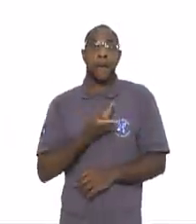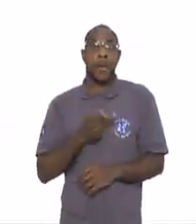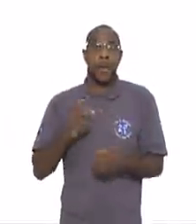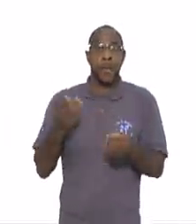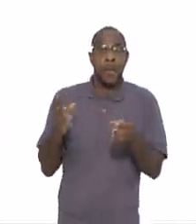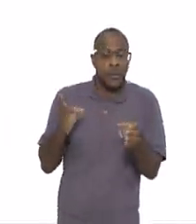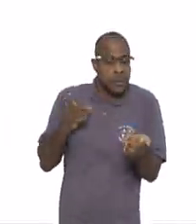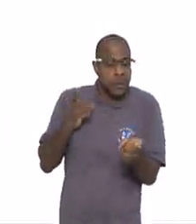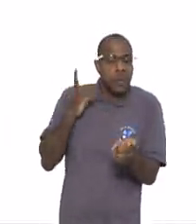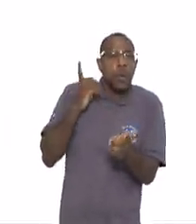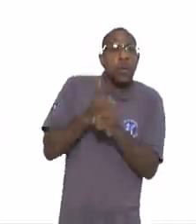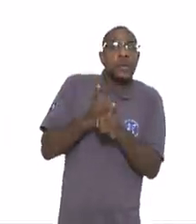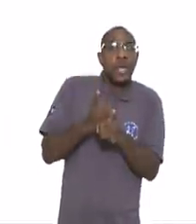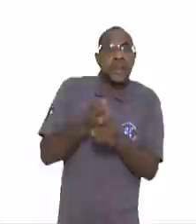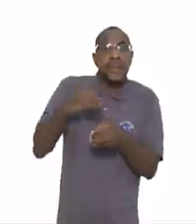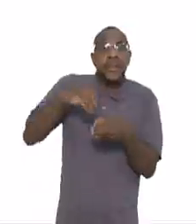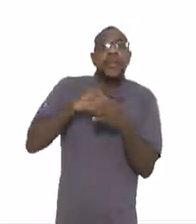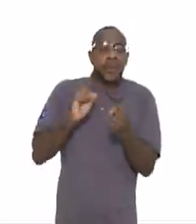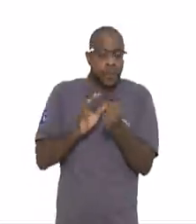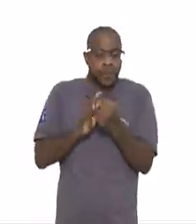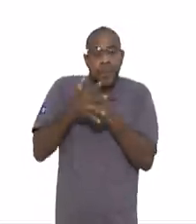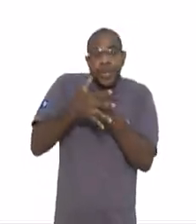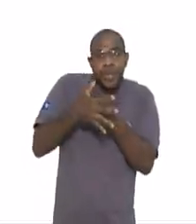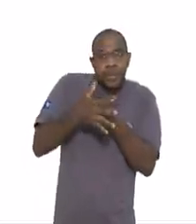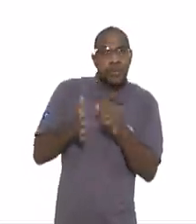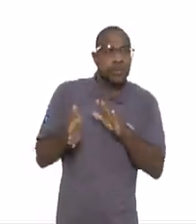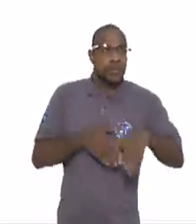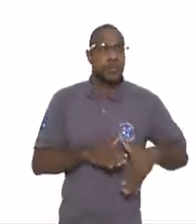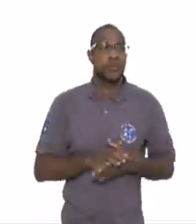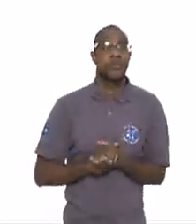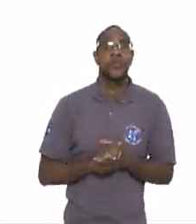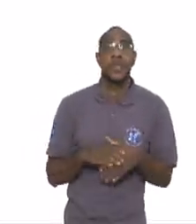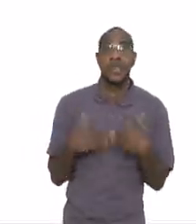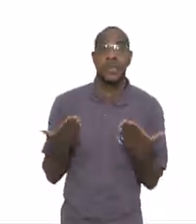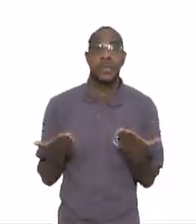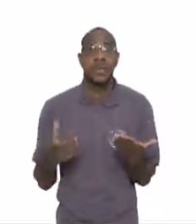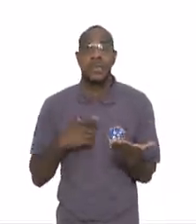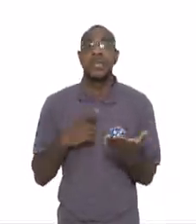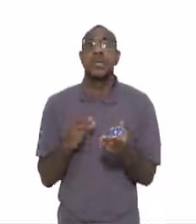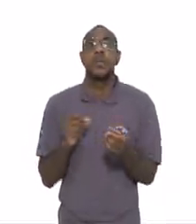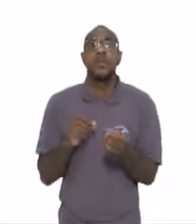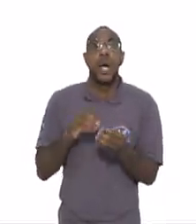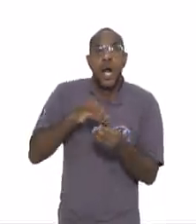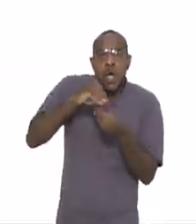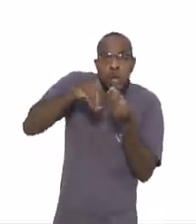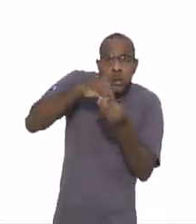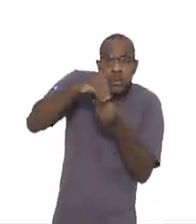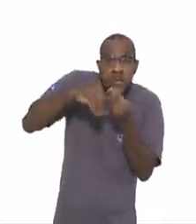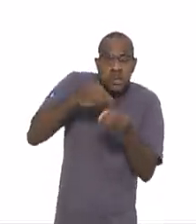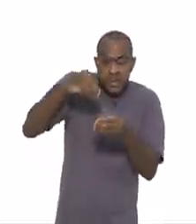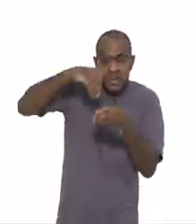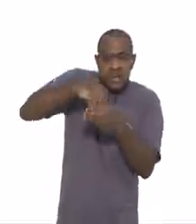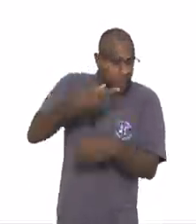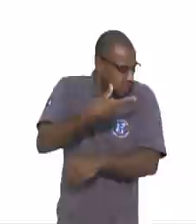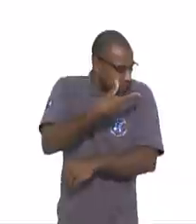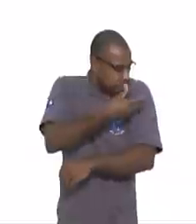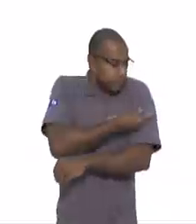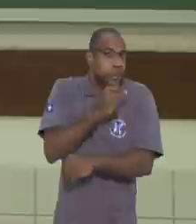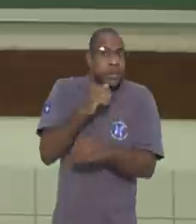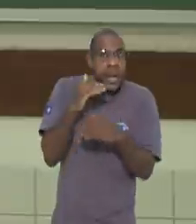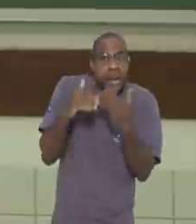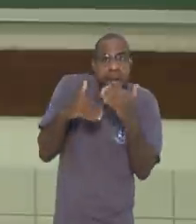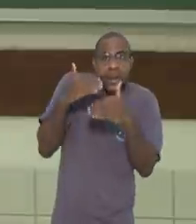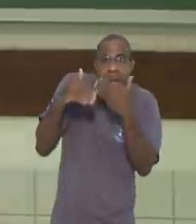coronavírus. A GSK contribui como adjuvante, substância adicionada em algumas vacinas para melhorar a resposta